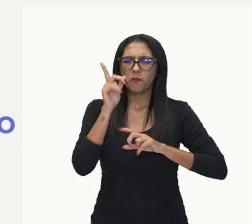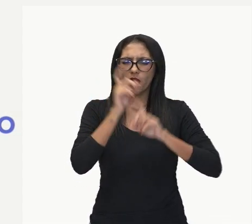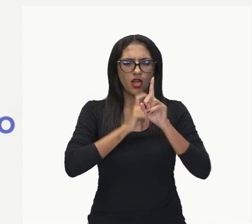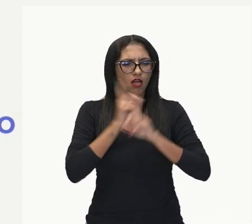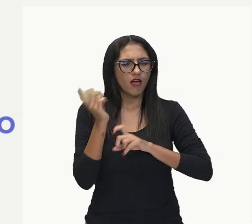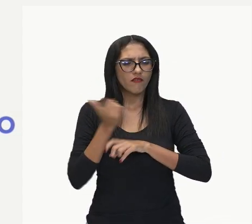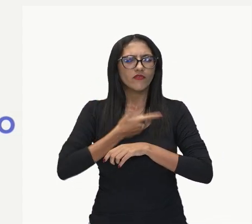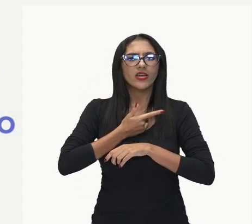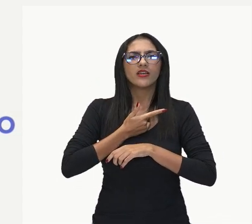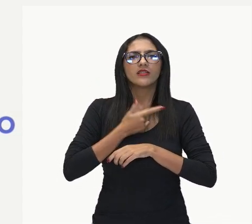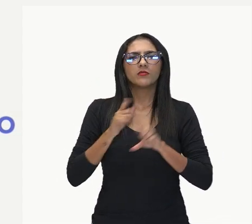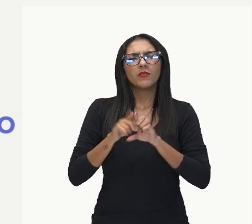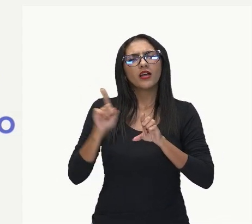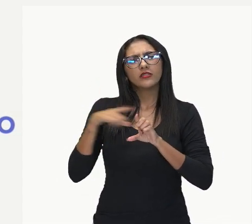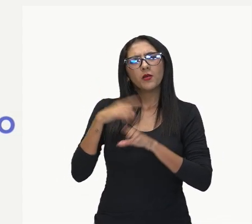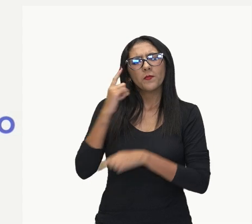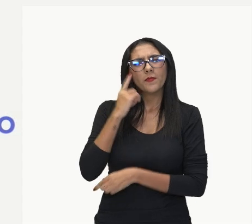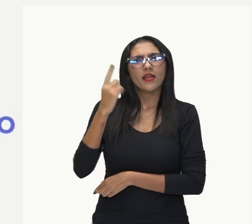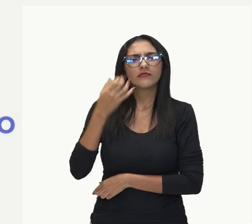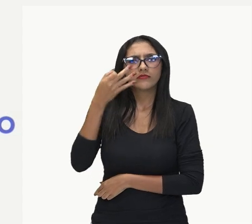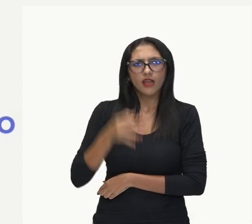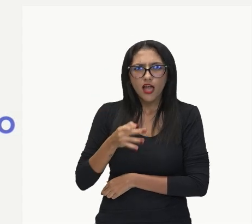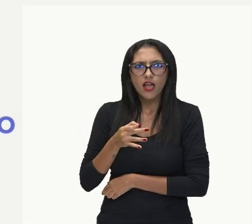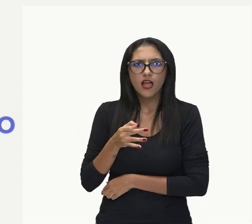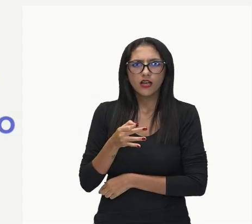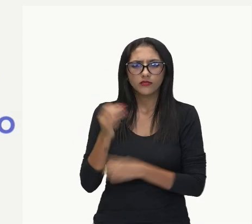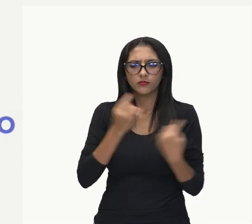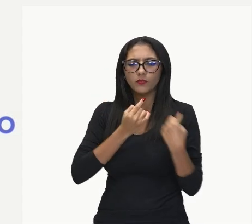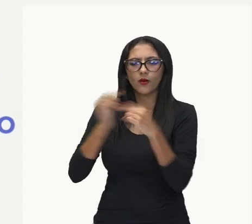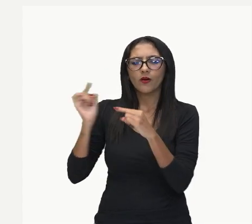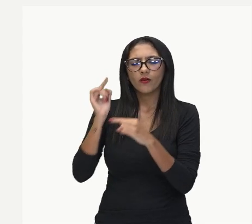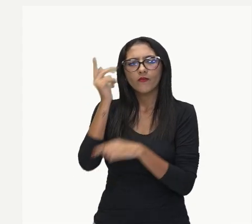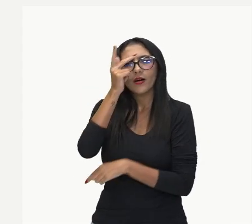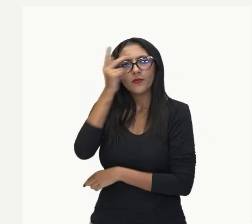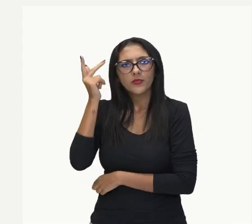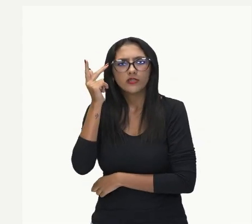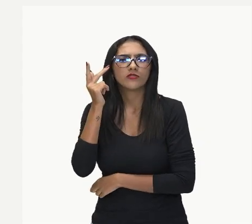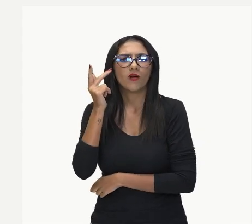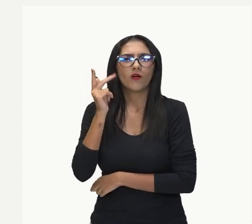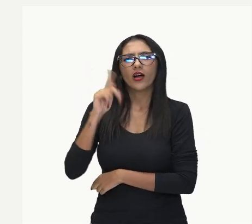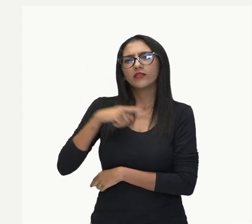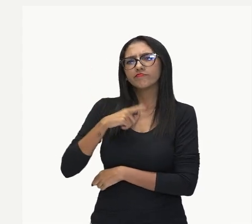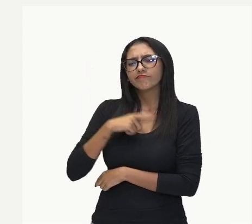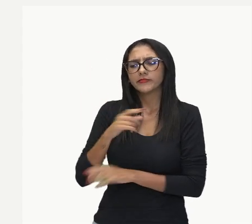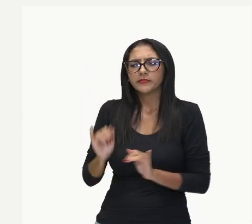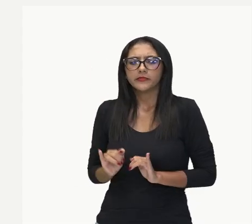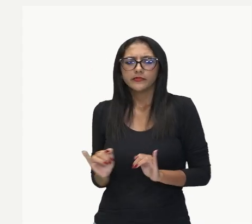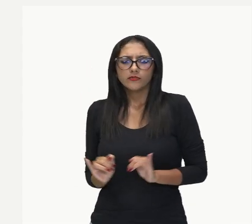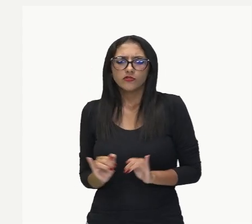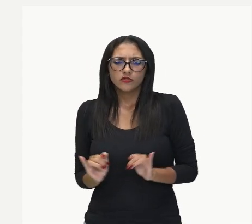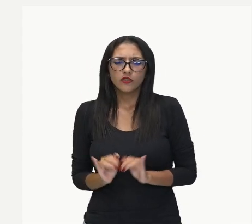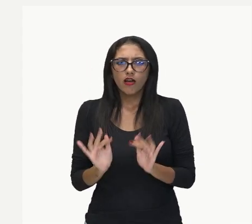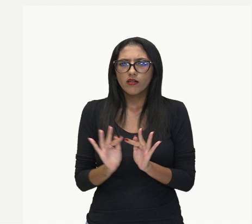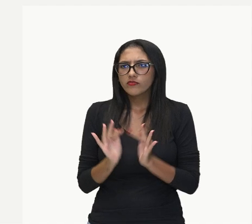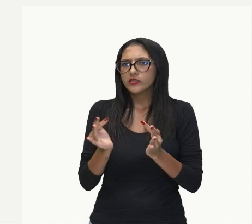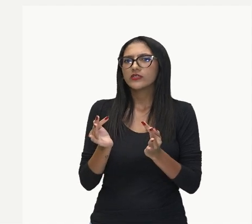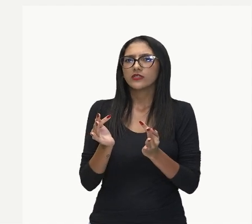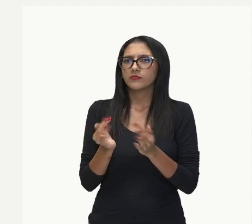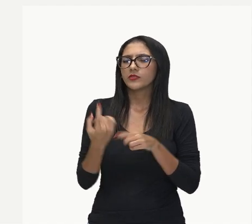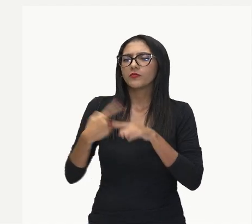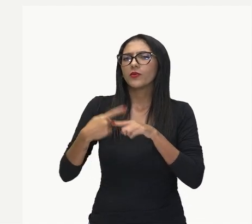Hein? Estava certo? Bulir com as pessoas que não fazem mal a ninguém? Por